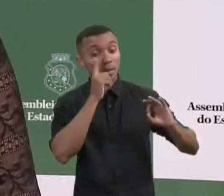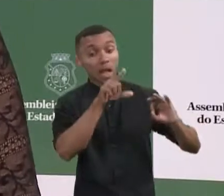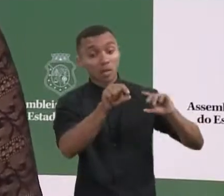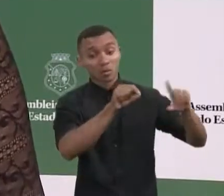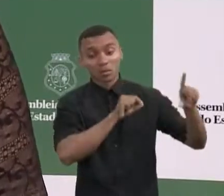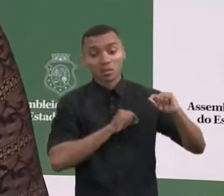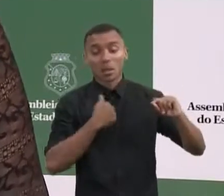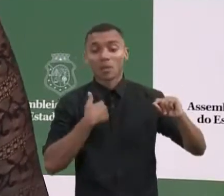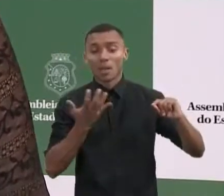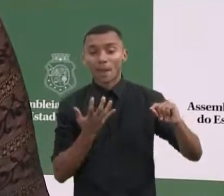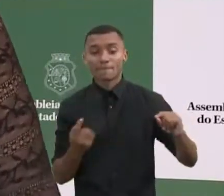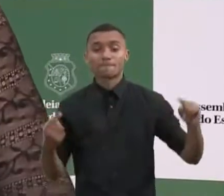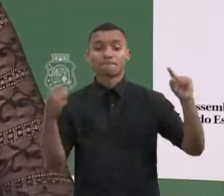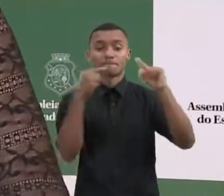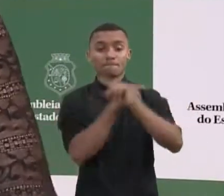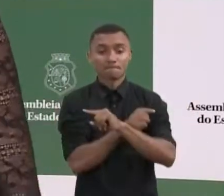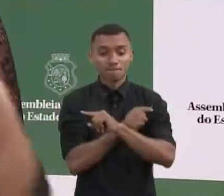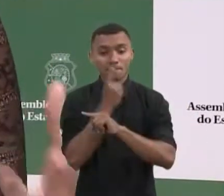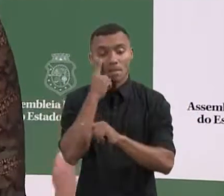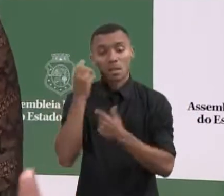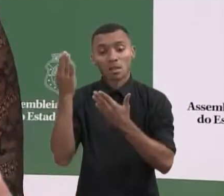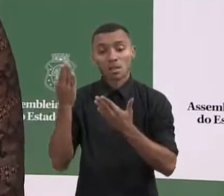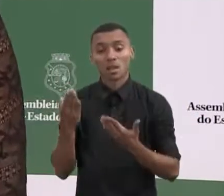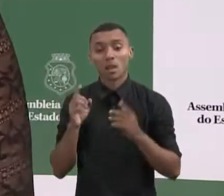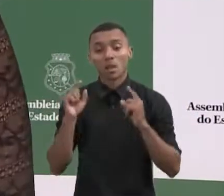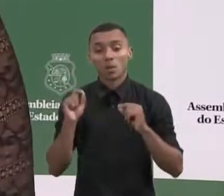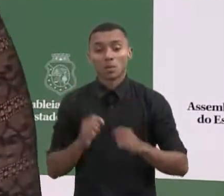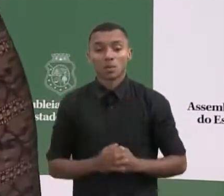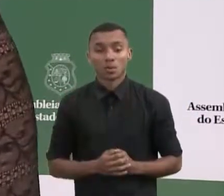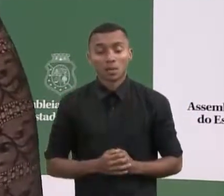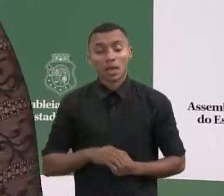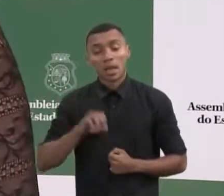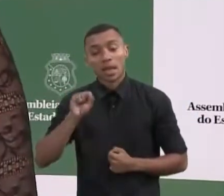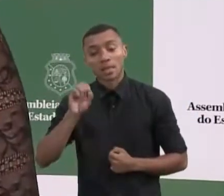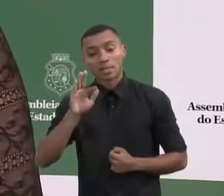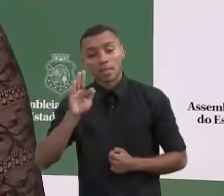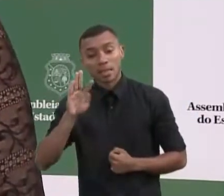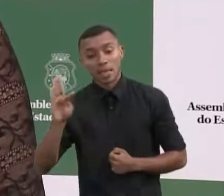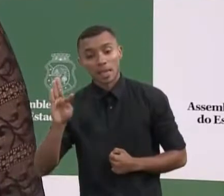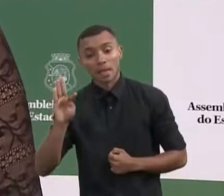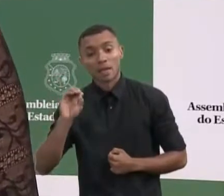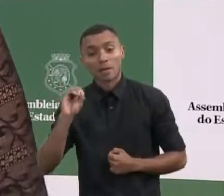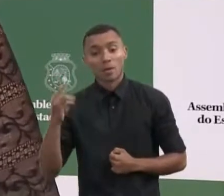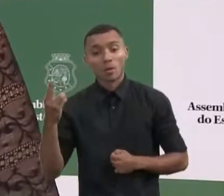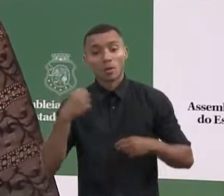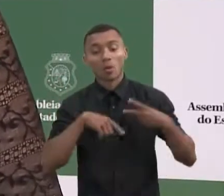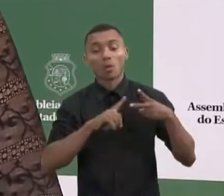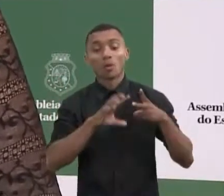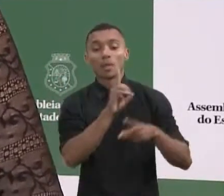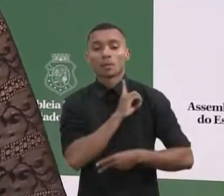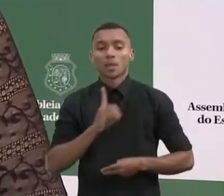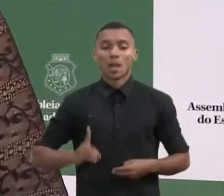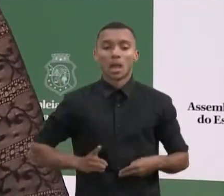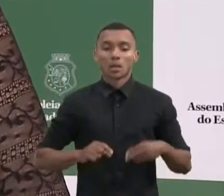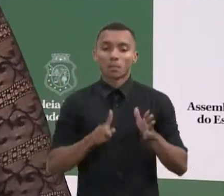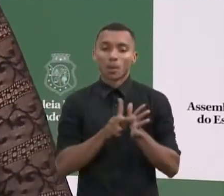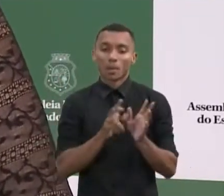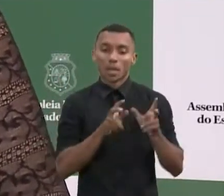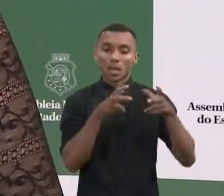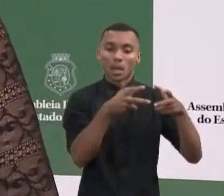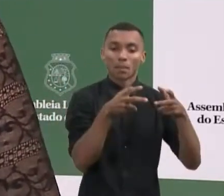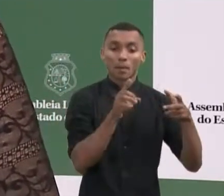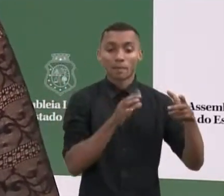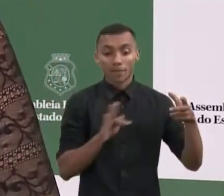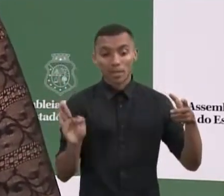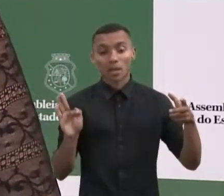decidido, né, que seja através do STF, que seja através dos deputados da Câmara Federal, mas eu acredito